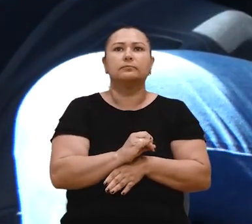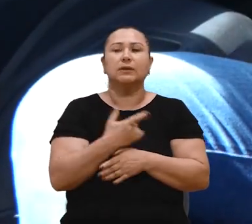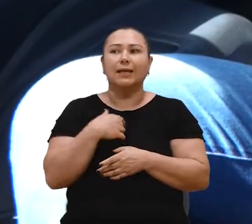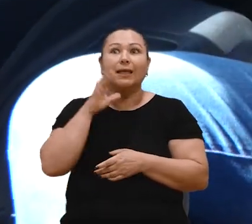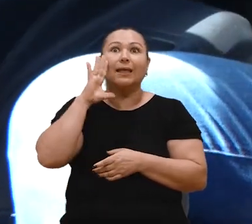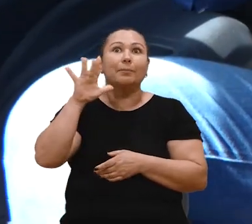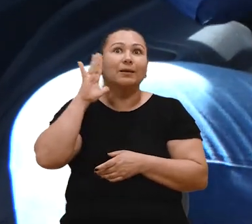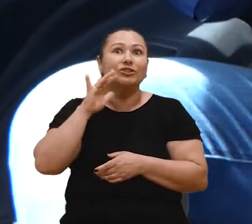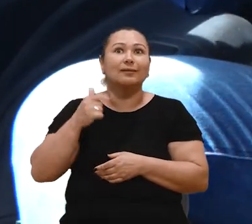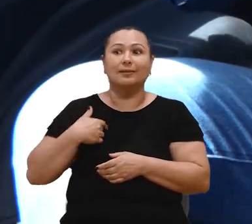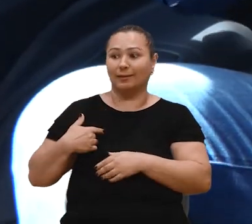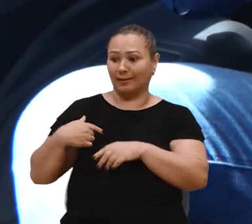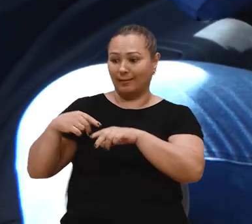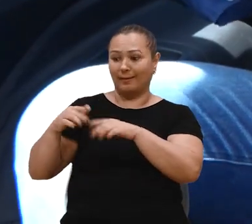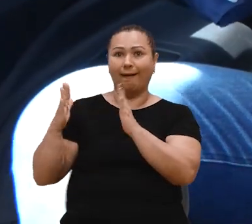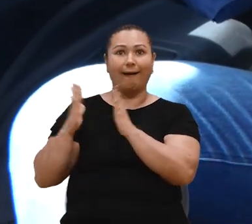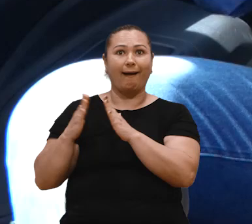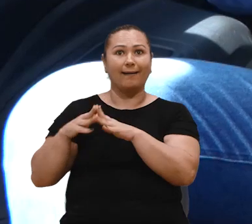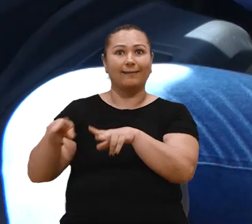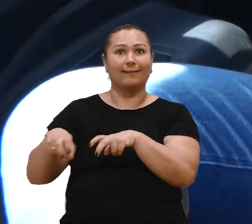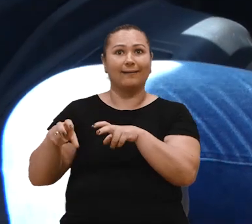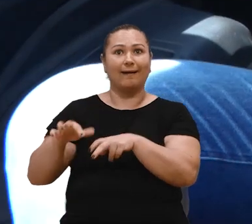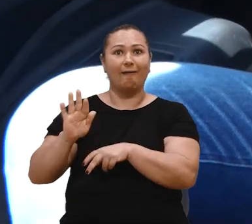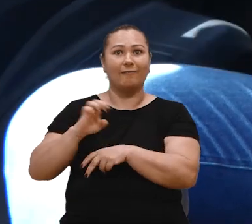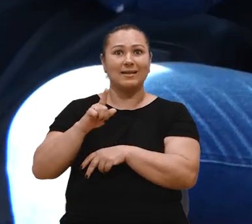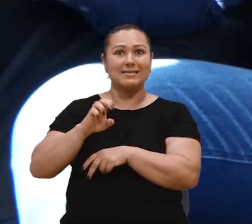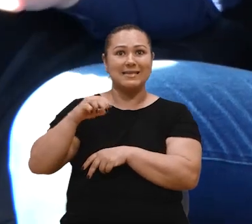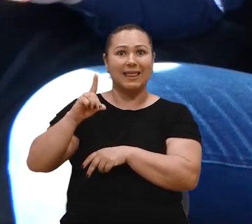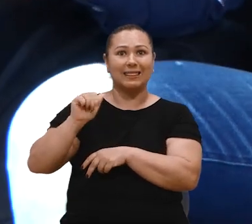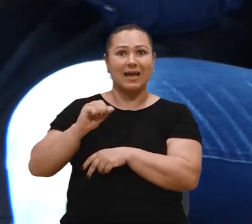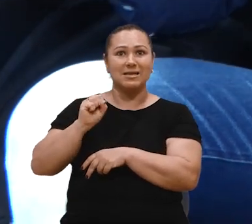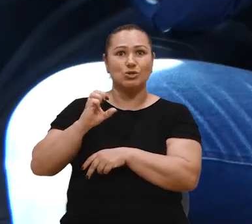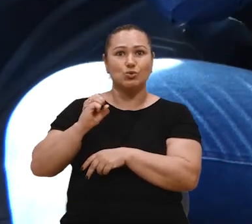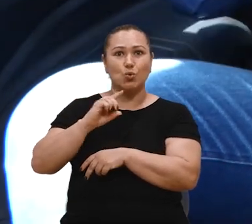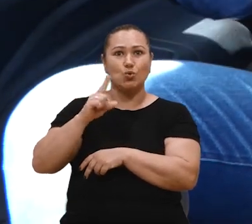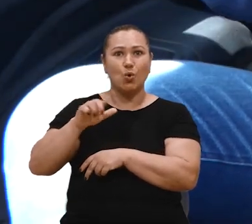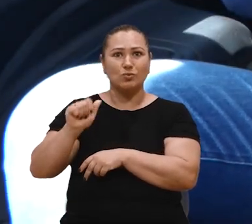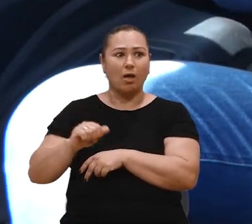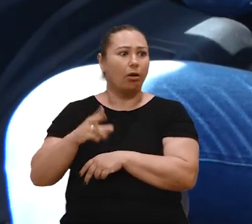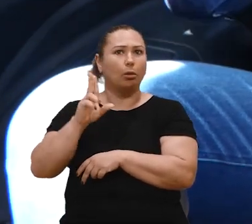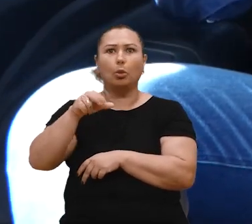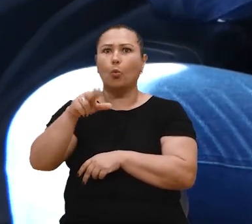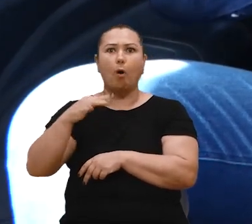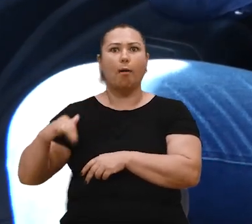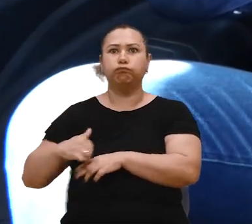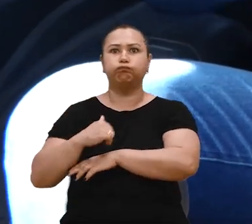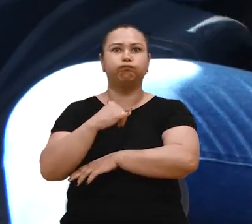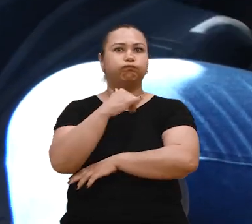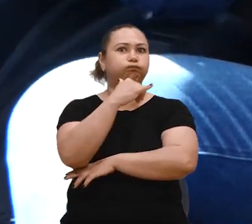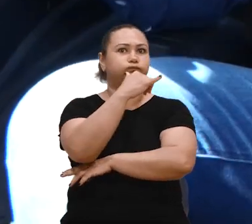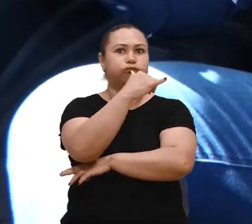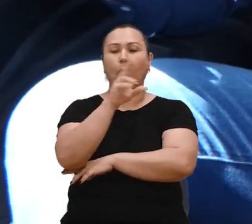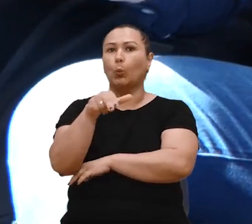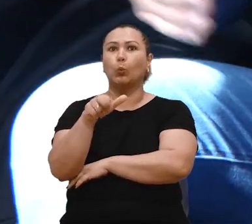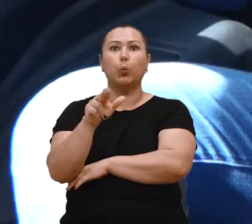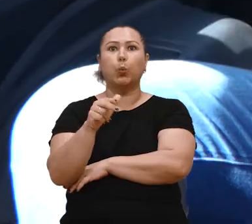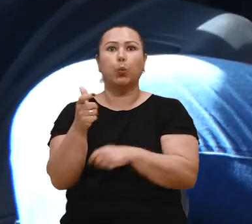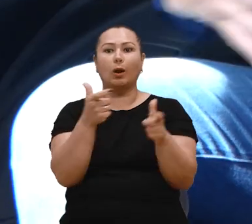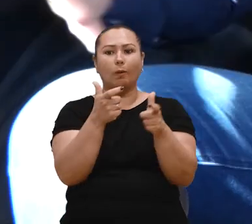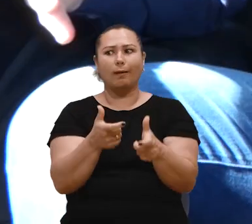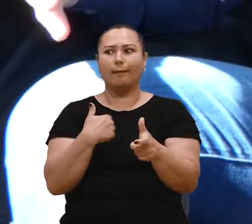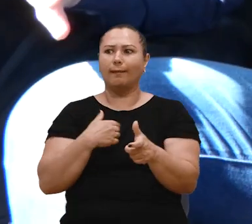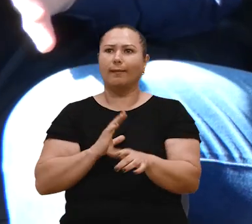Imagina um cara de Fazenda Souza, né, bem dizer, criado na roça, que nunca tinha pego um avião, que nunca tinha ido para lugar nenhum,